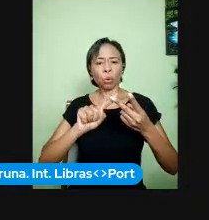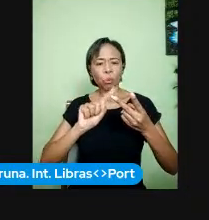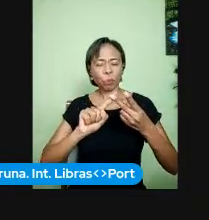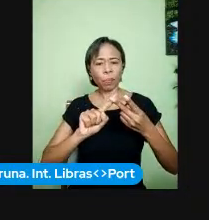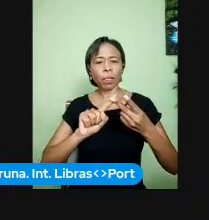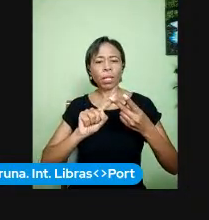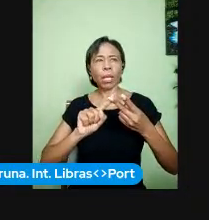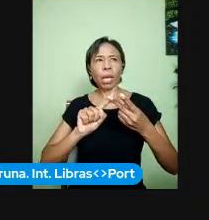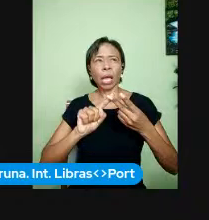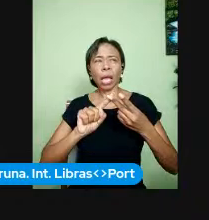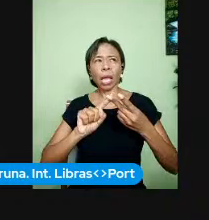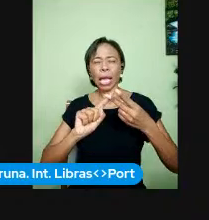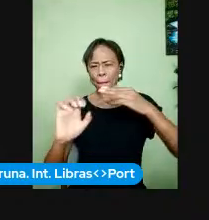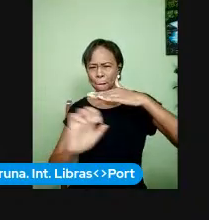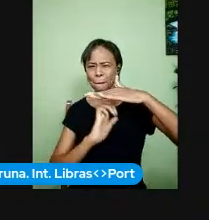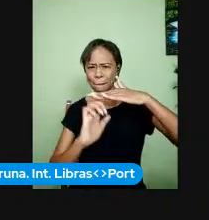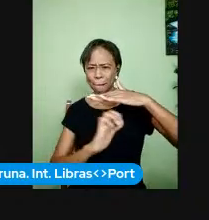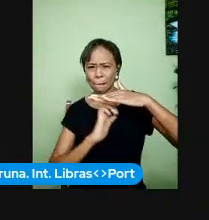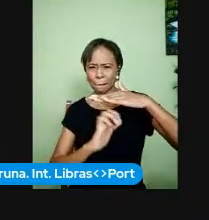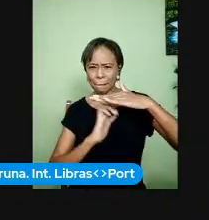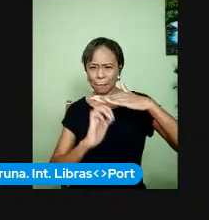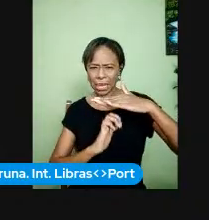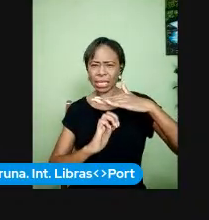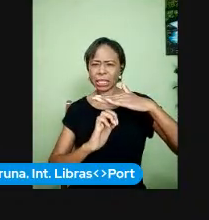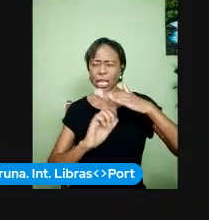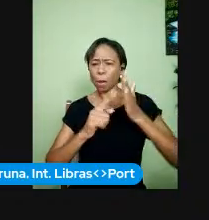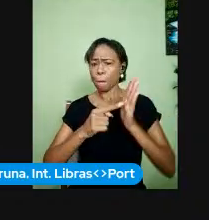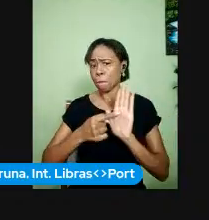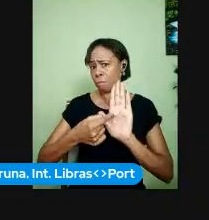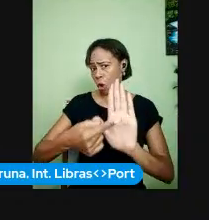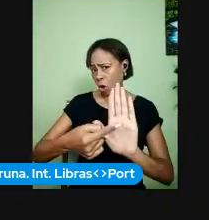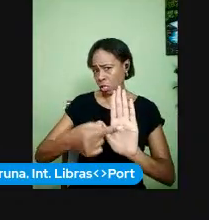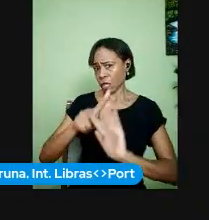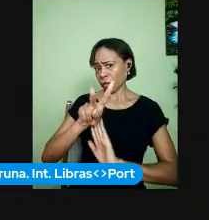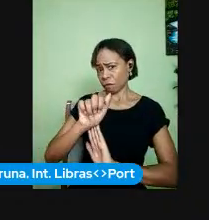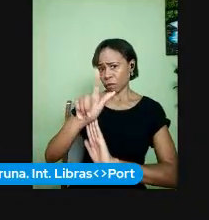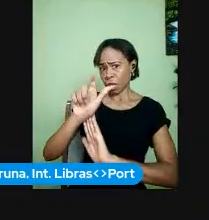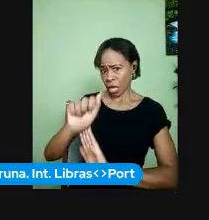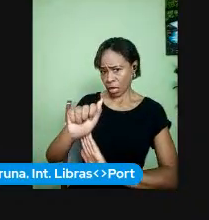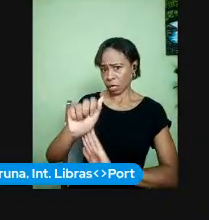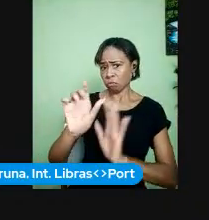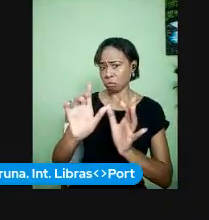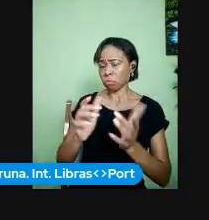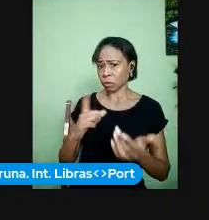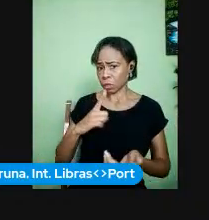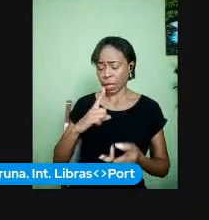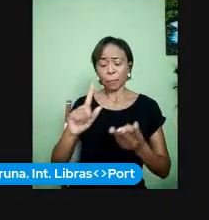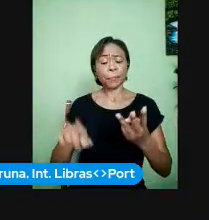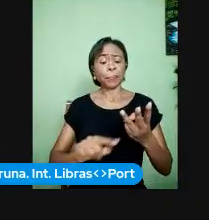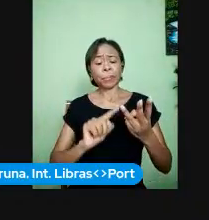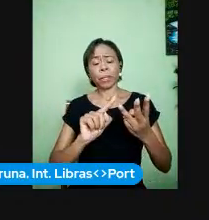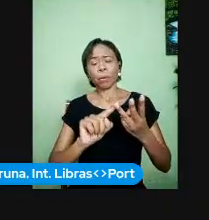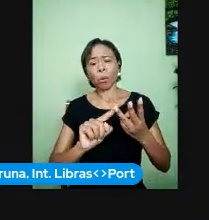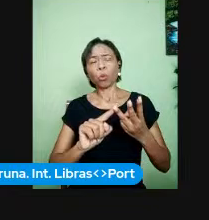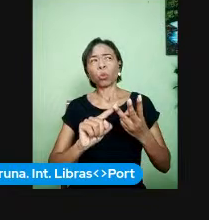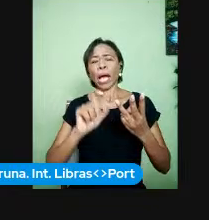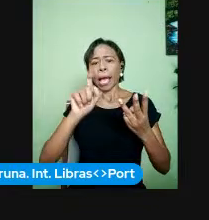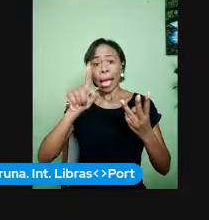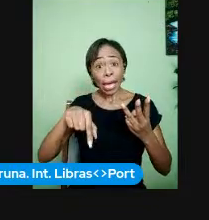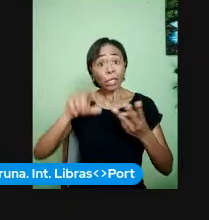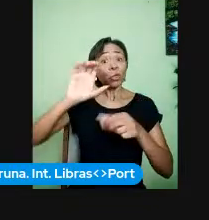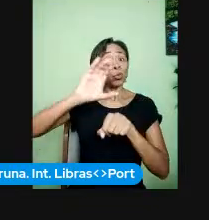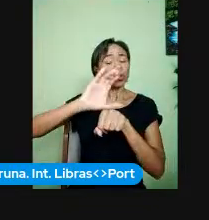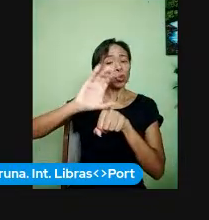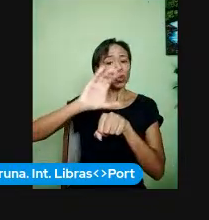que desejam colocar suas vagas em disponibilidade, a outra é para cursos, todos os cursos que